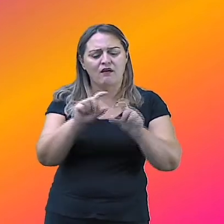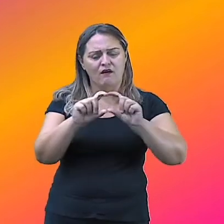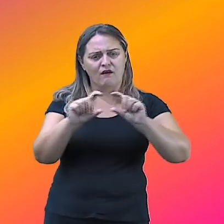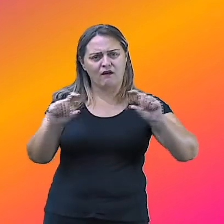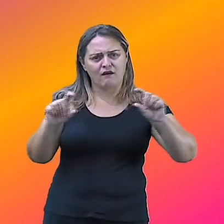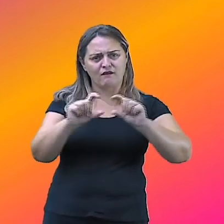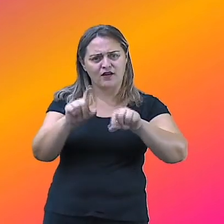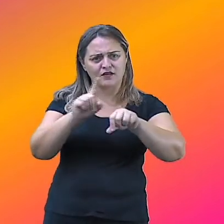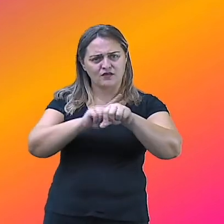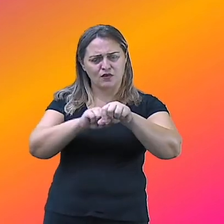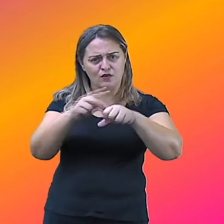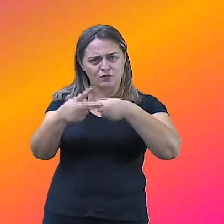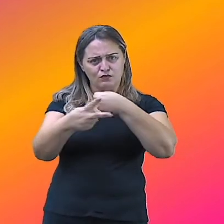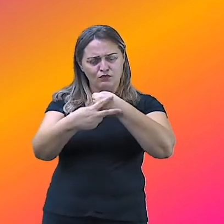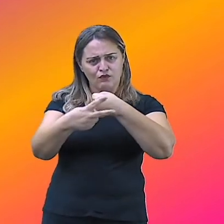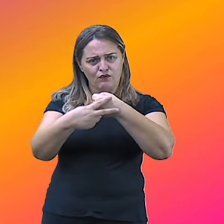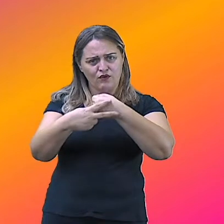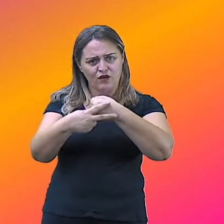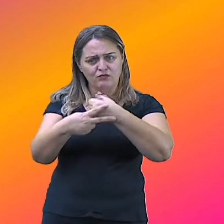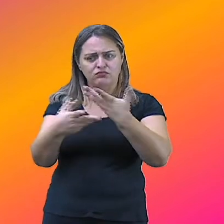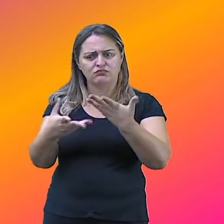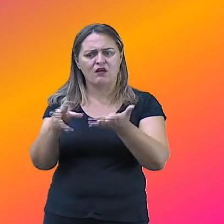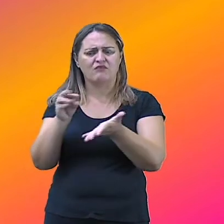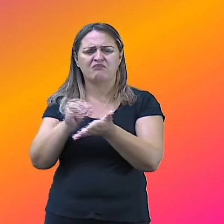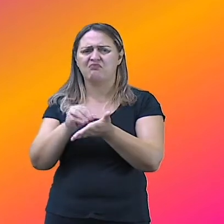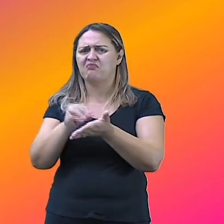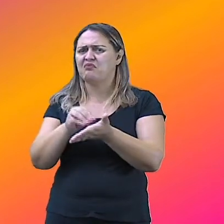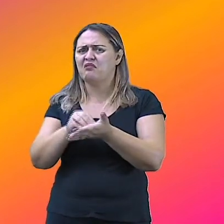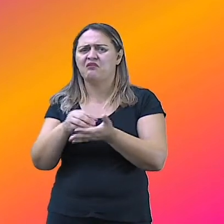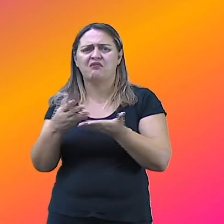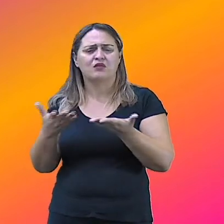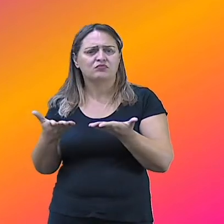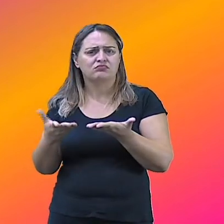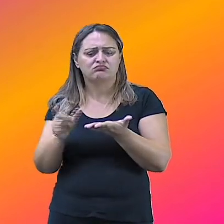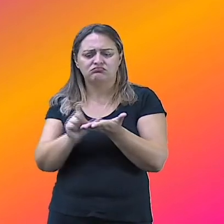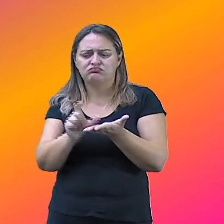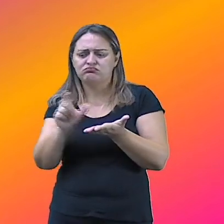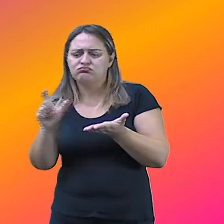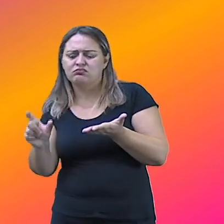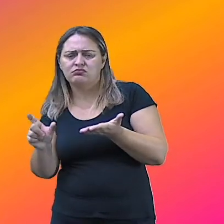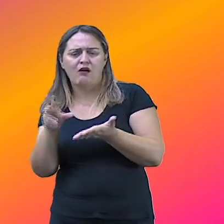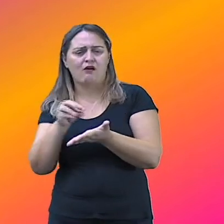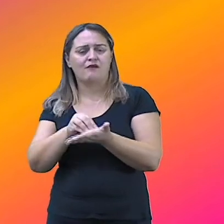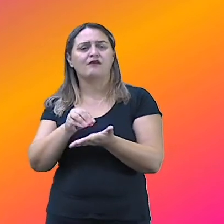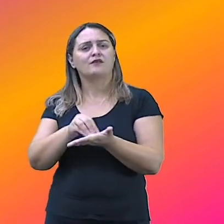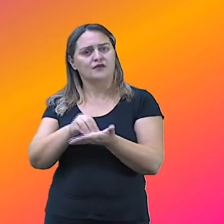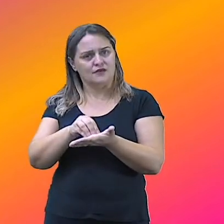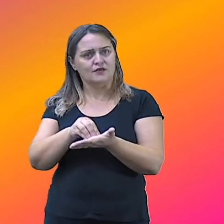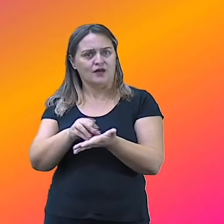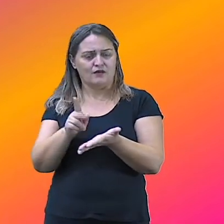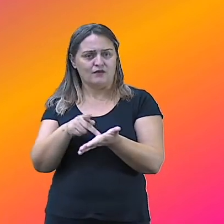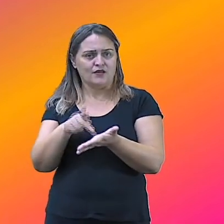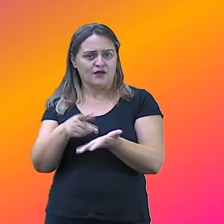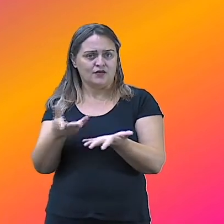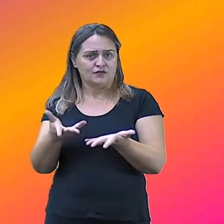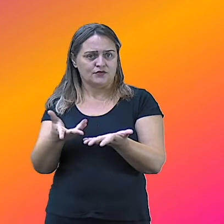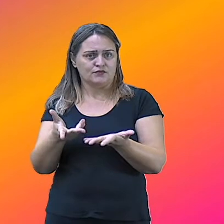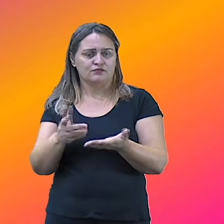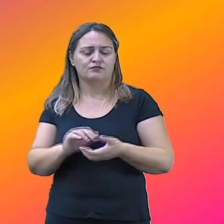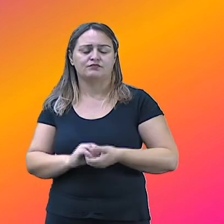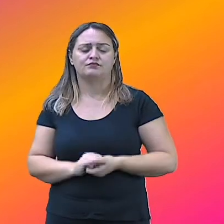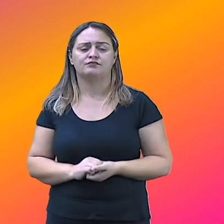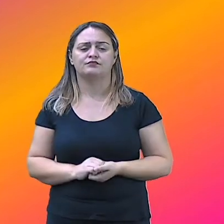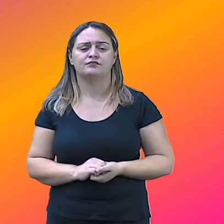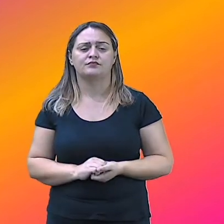no verbo, ele pedirá algum outro termo que lhe complemente aí o sentido. Além disso,